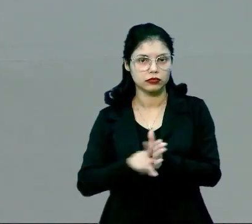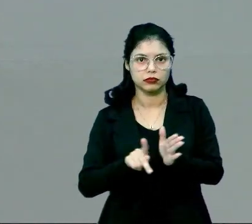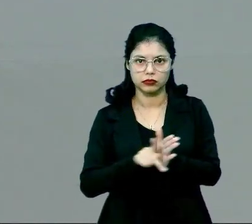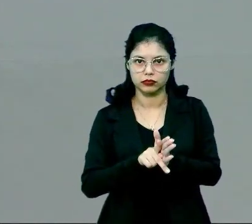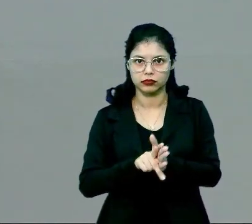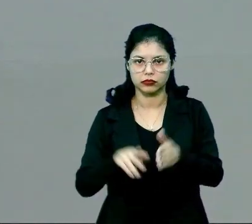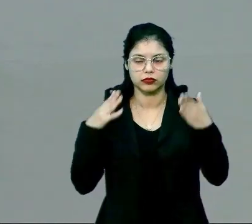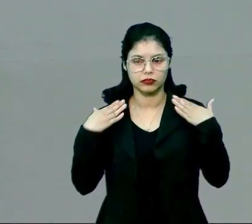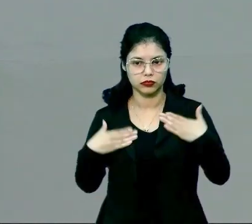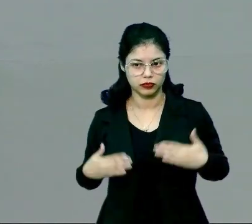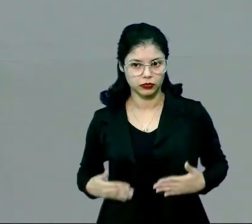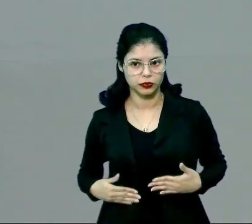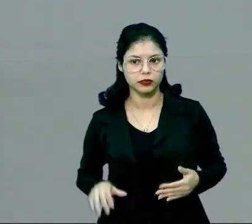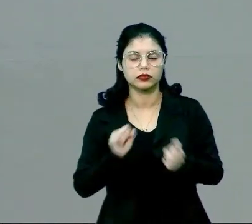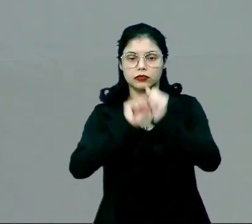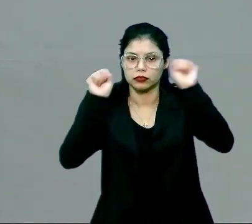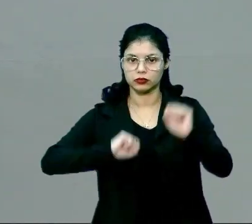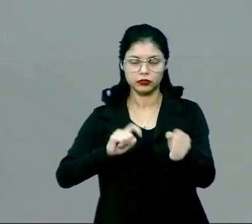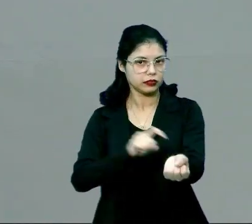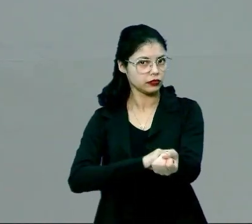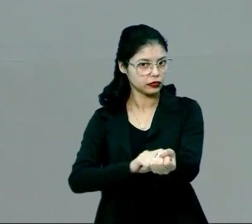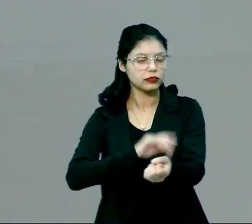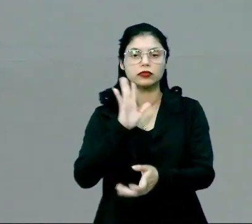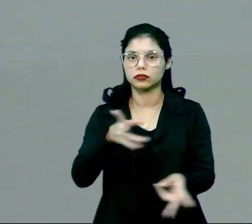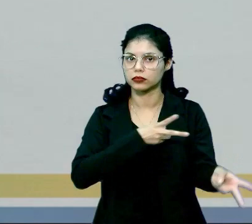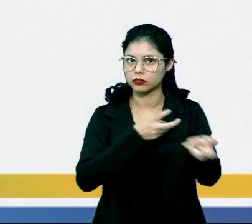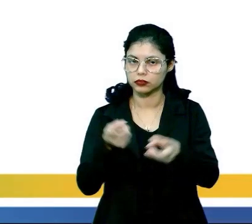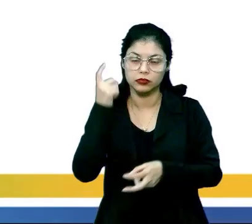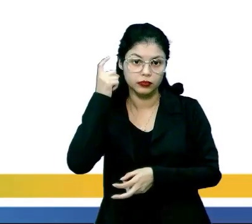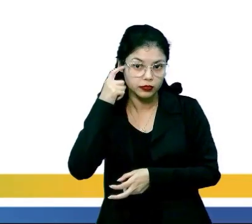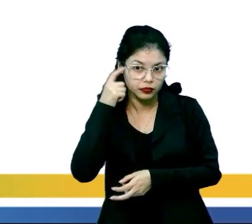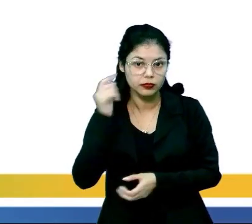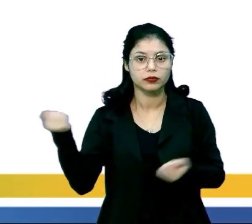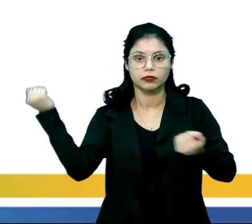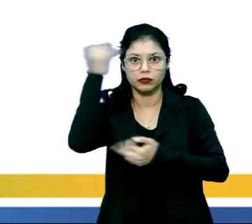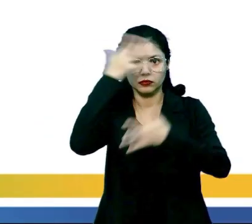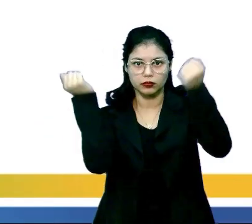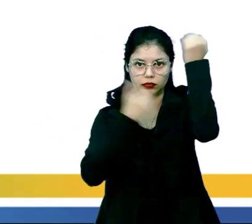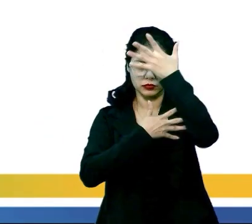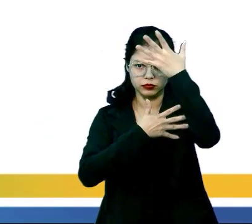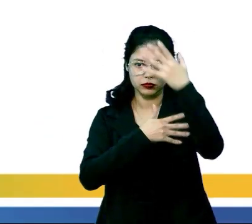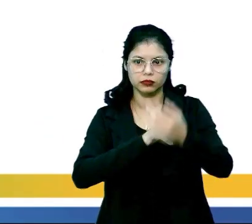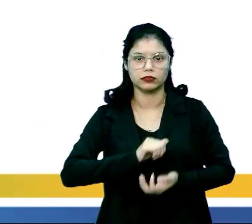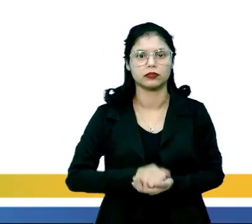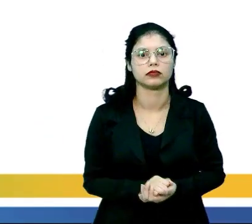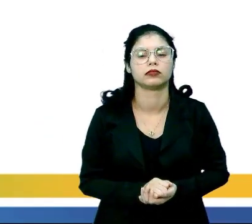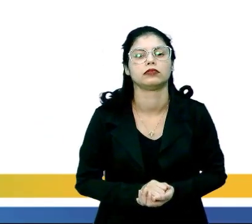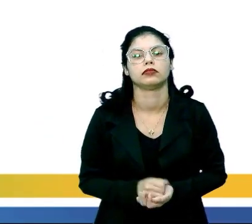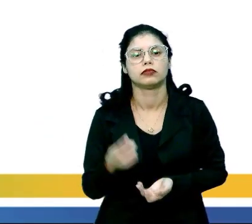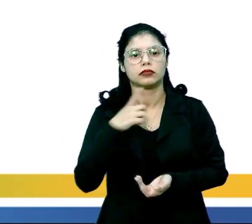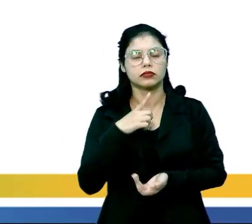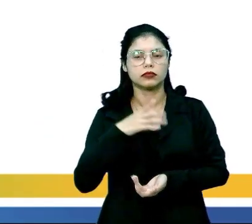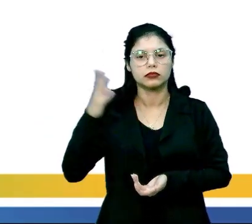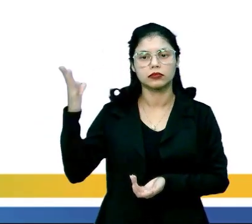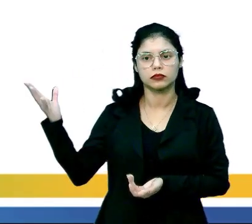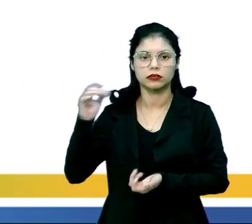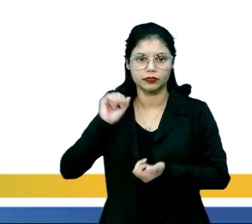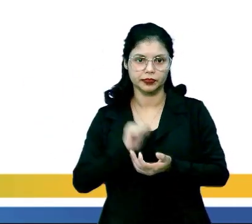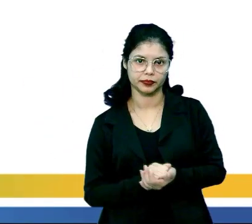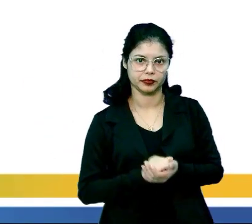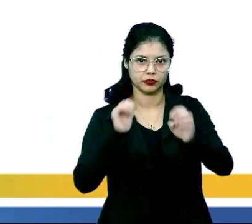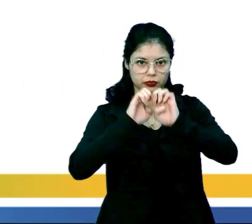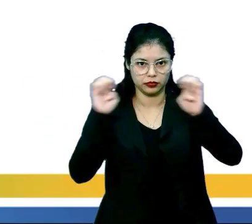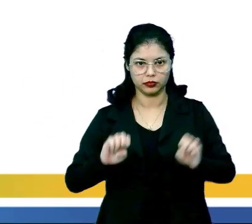nosso sistema. Se a gente fala de sistema nervoso, já pensa no neurônio. Olha só a função dele. Ele tem essas